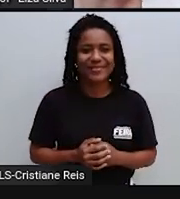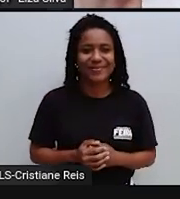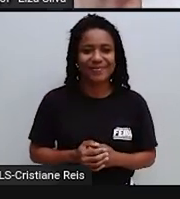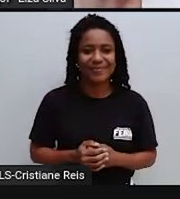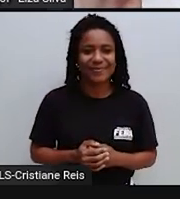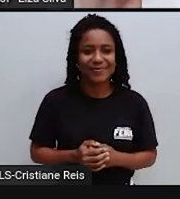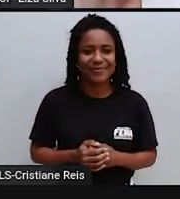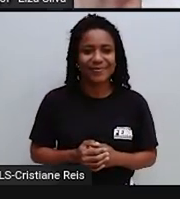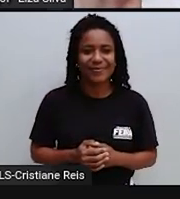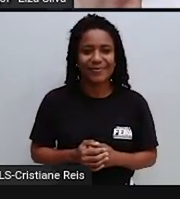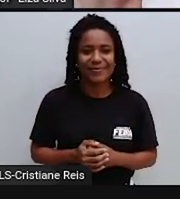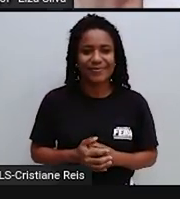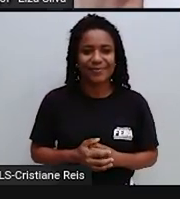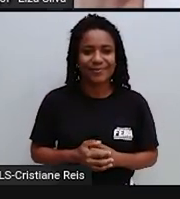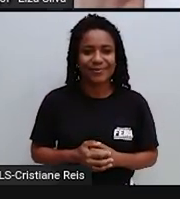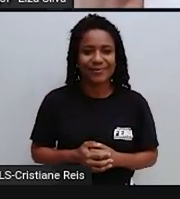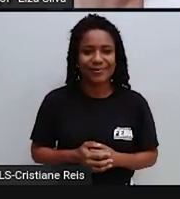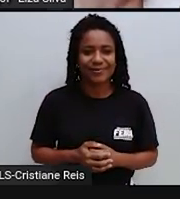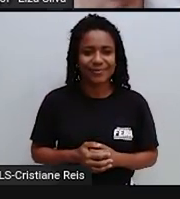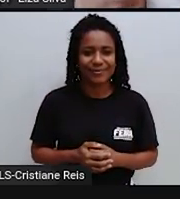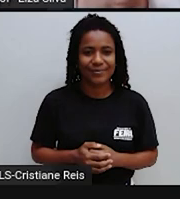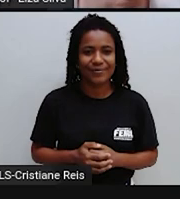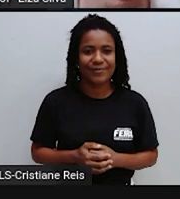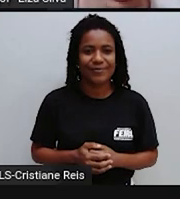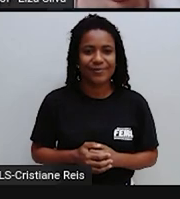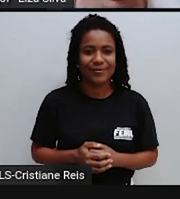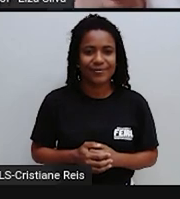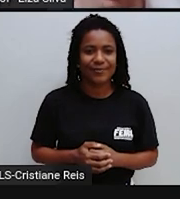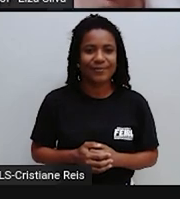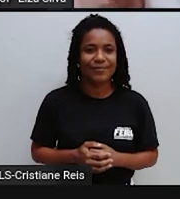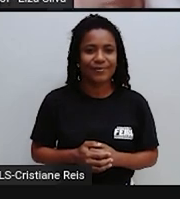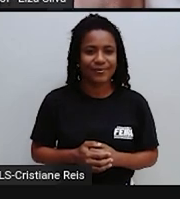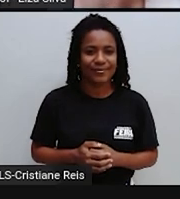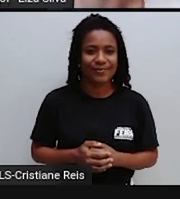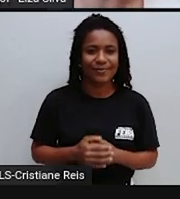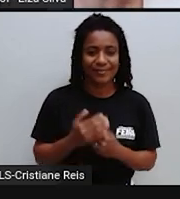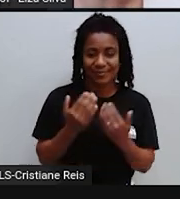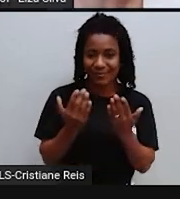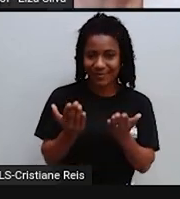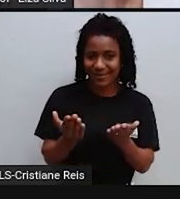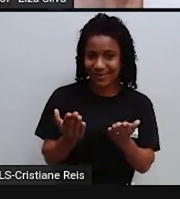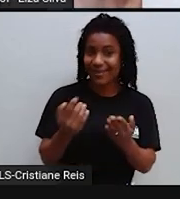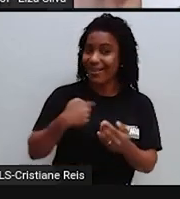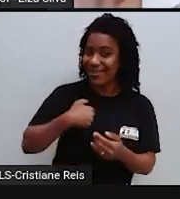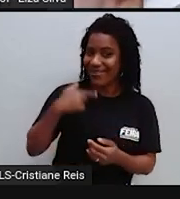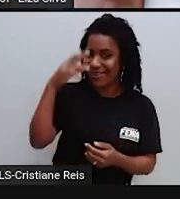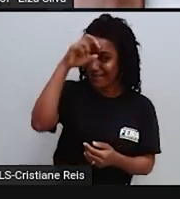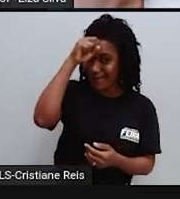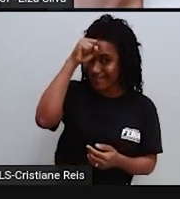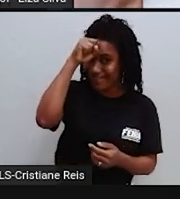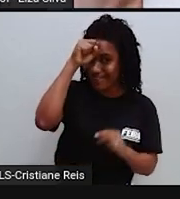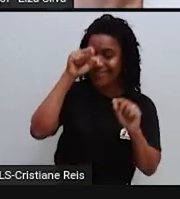learning. Olha, eu estou aprendendo o quê? In this moment, neste momento,